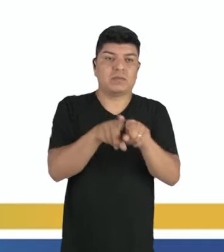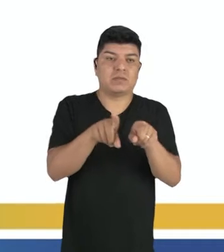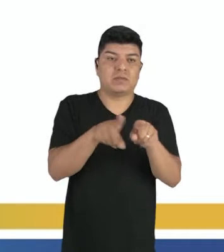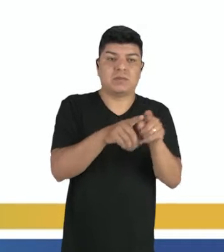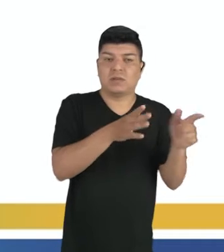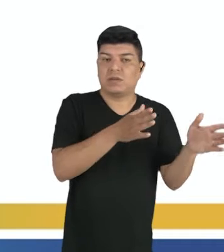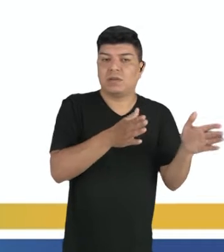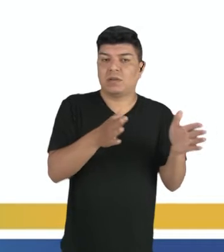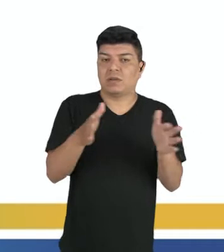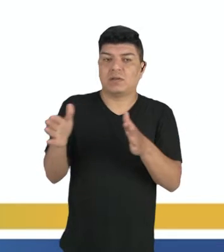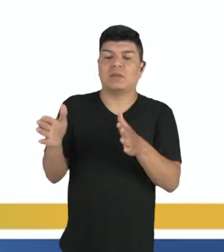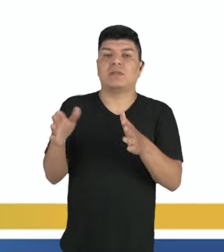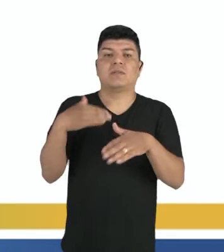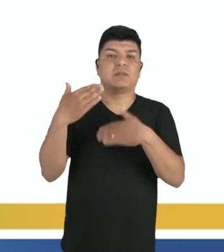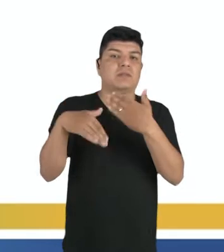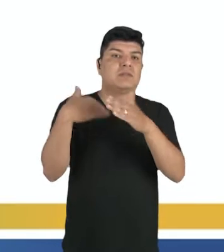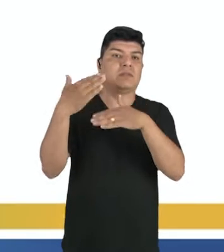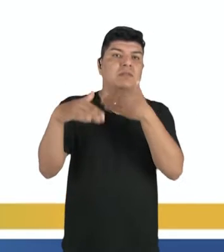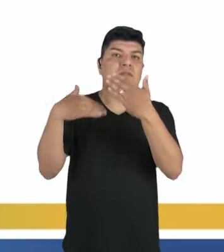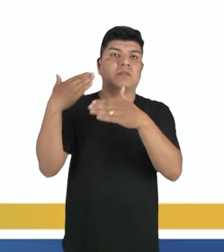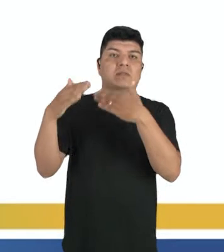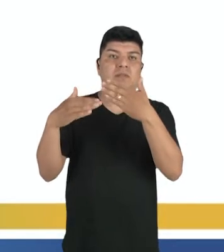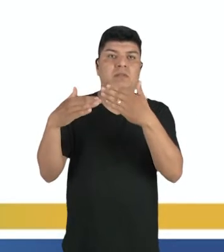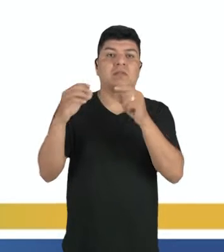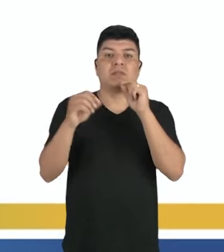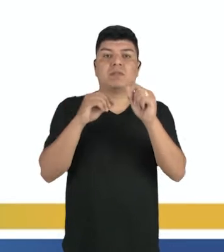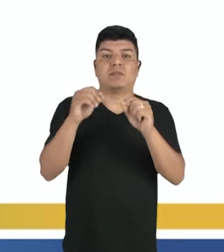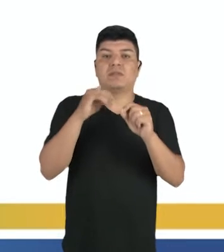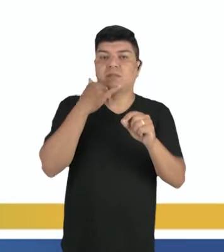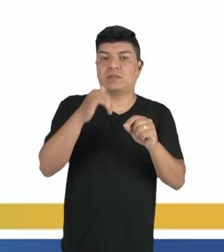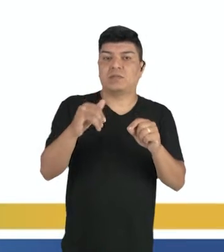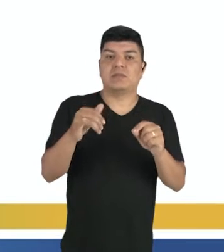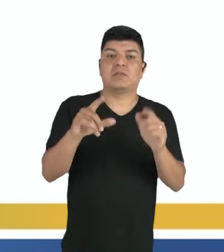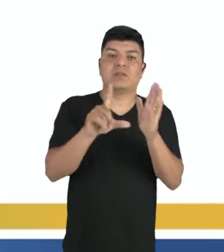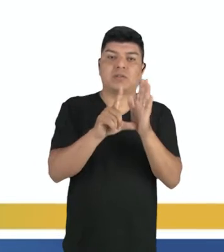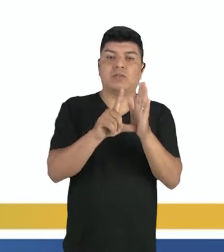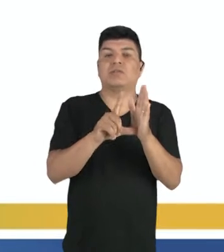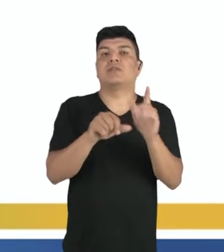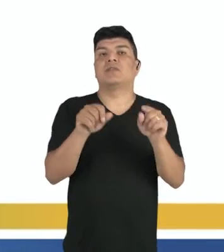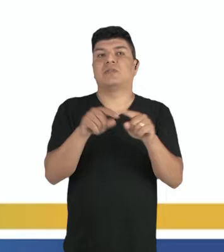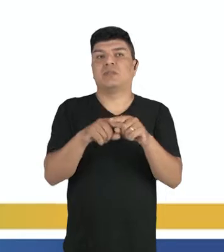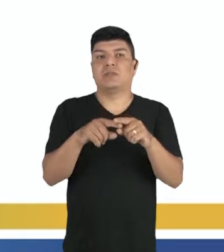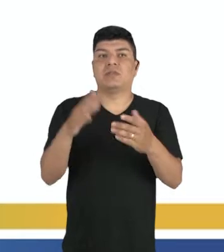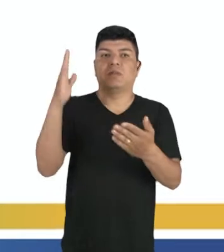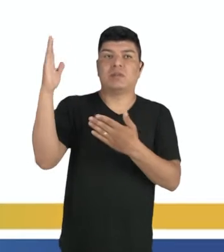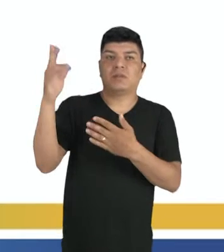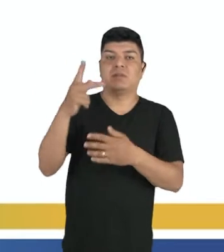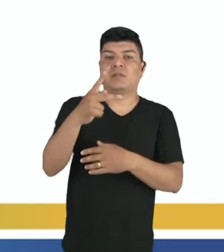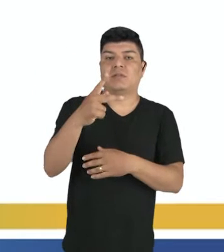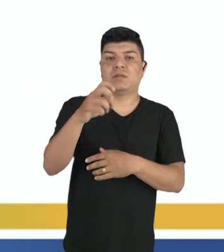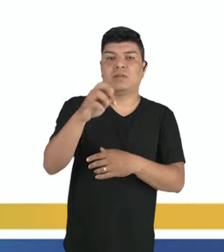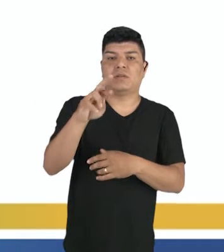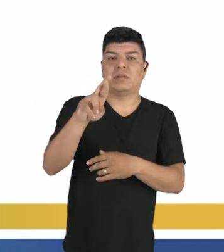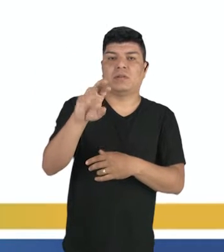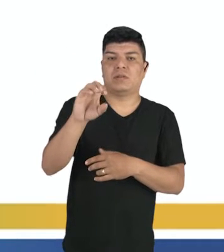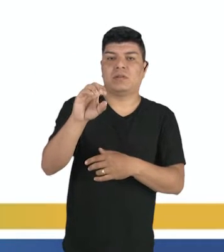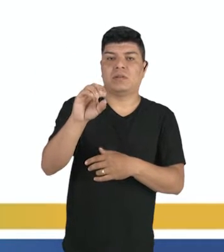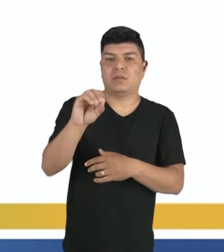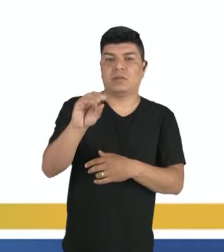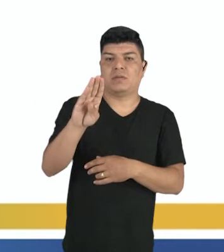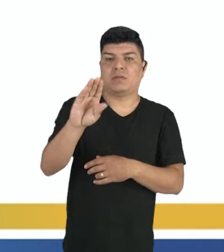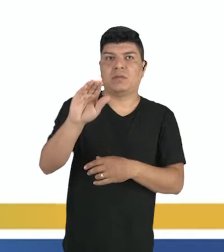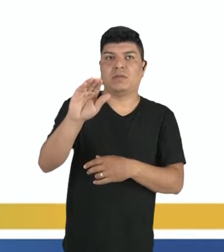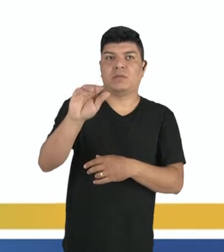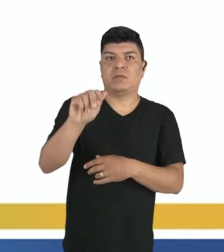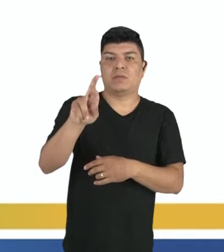nesse período aí o desenvolvimento do setor energético do Brasil de logística. A Petrobras, por exemplo, surgia aí nesse terceiro